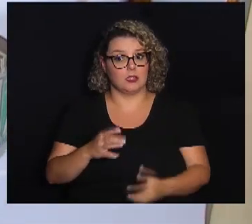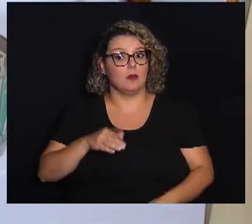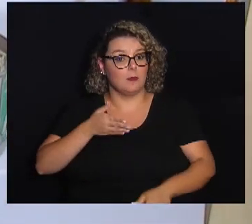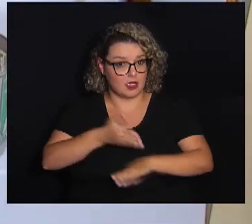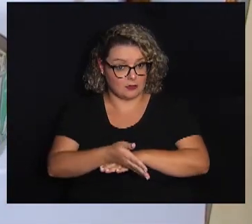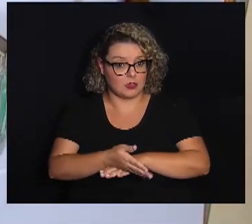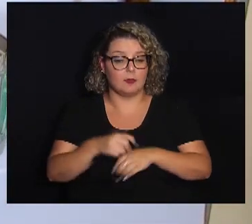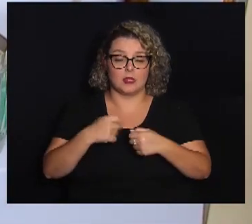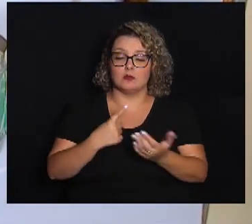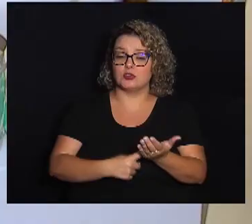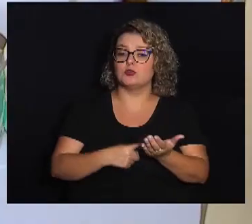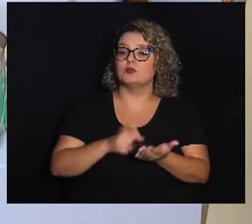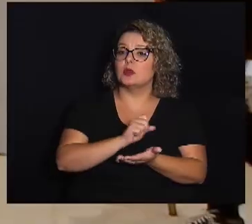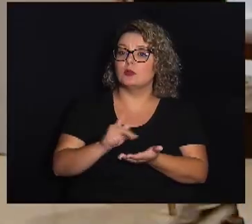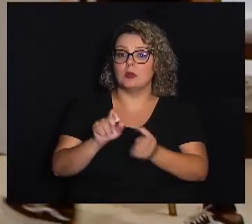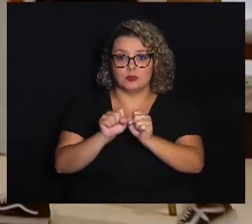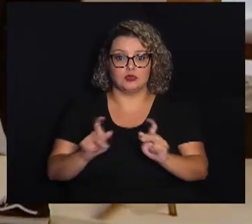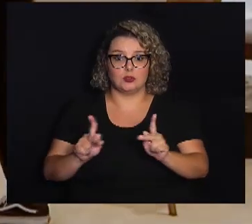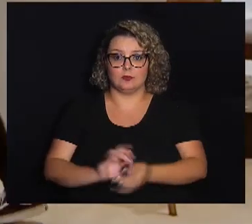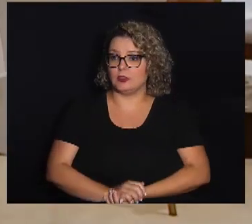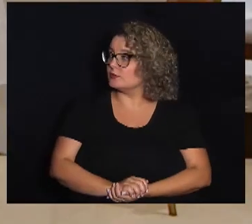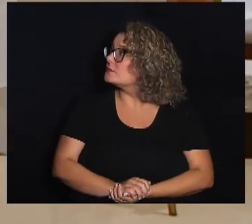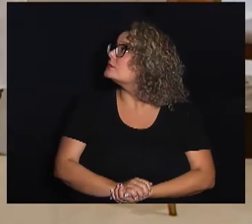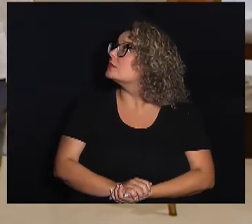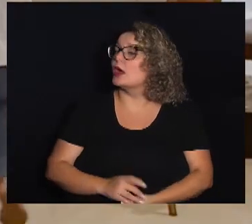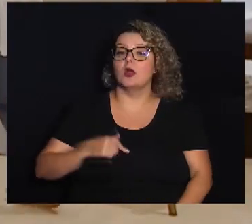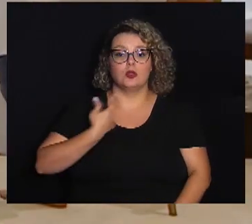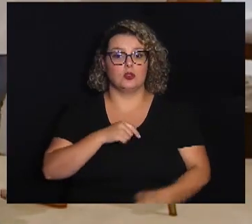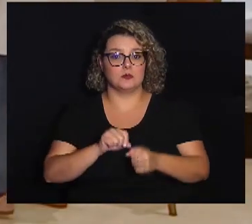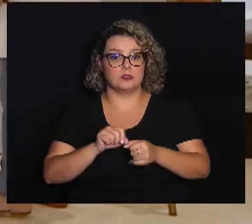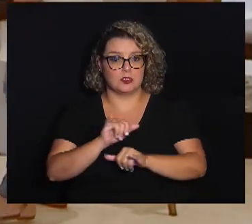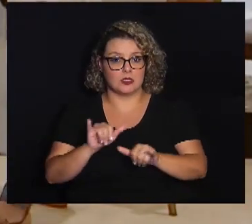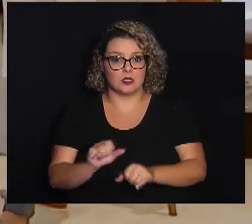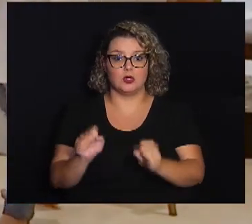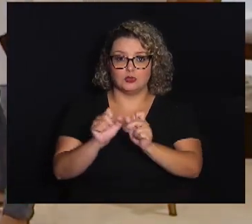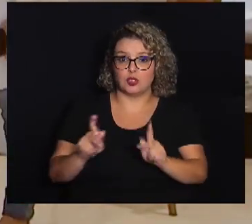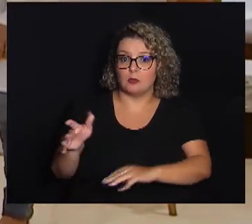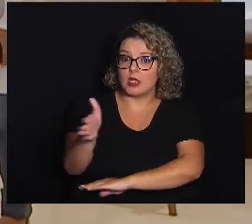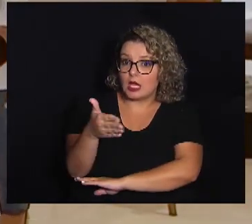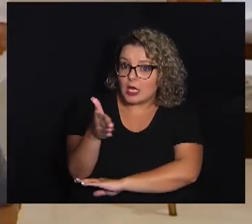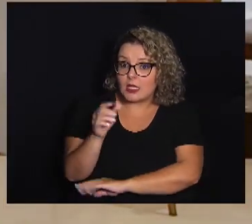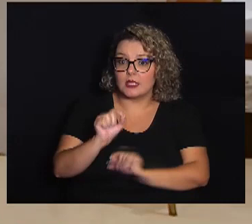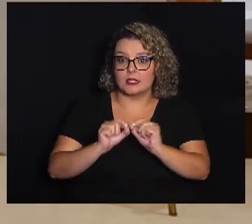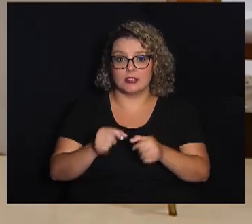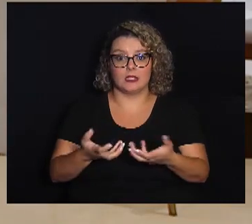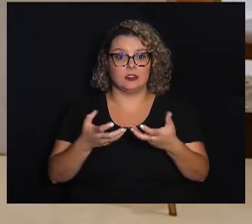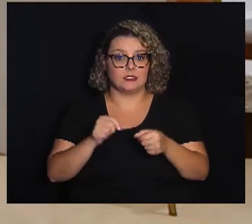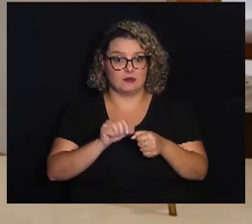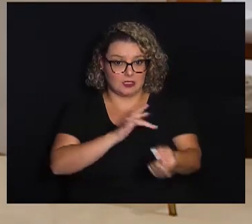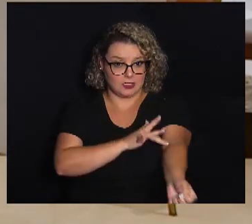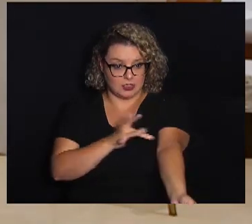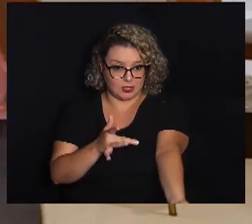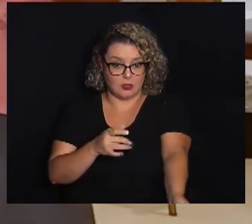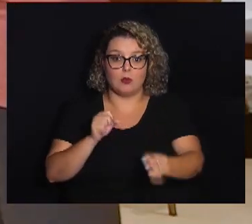agendar o horário pelo aplicativo do shopping. Nós estamos fazendo campanha no shopping, né? Shopping das Bandeiras. Aí quem quiser fazer a doação pode